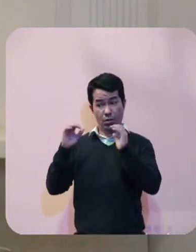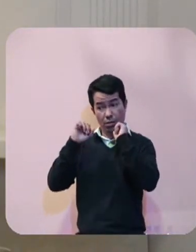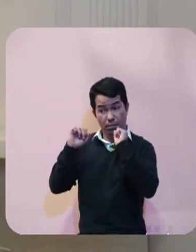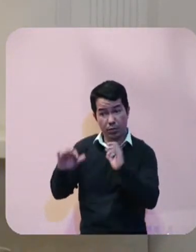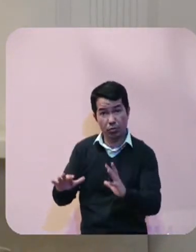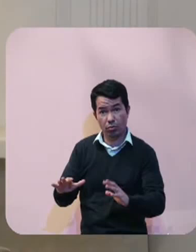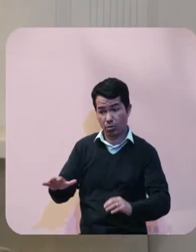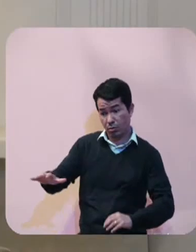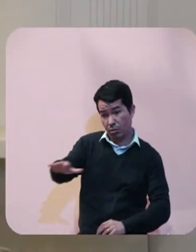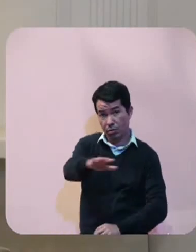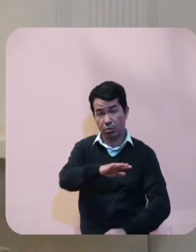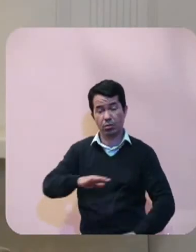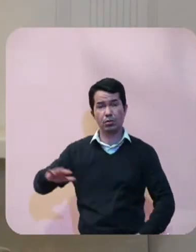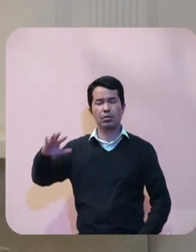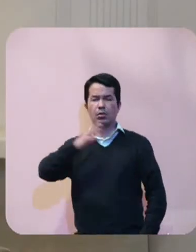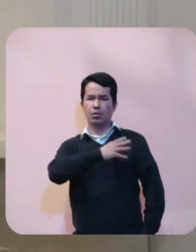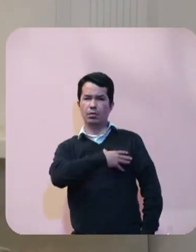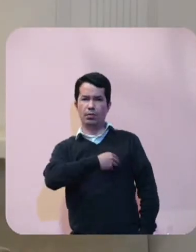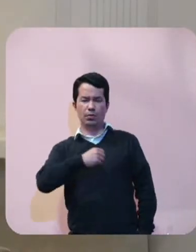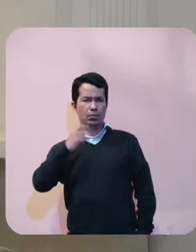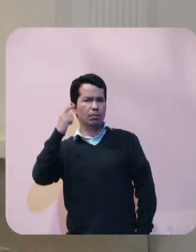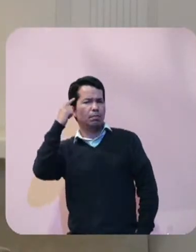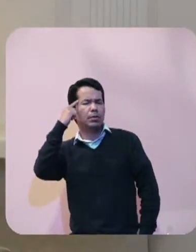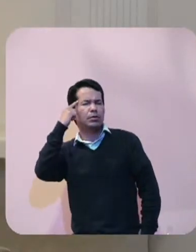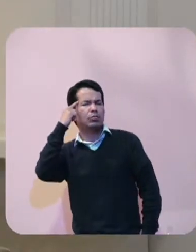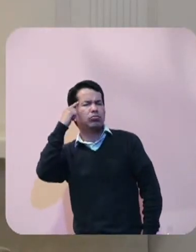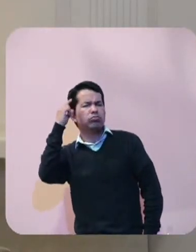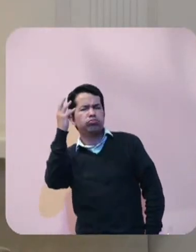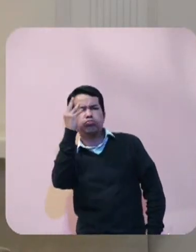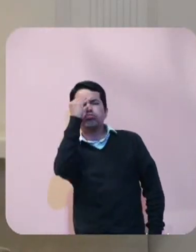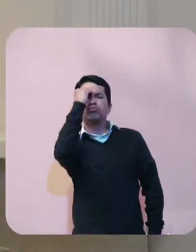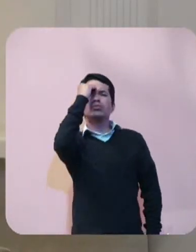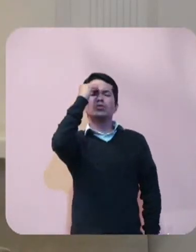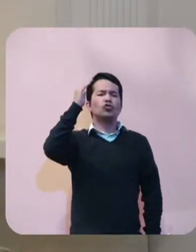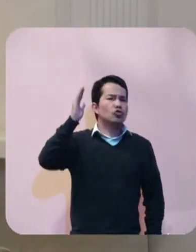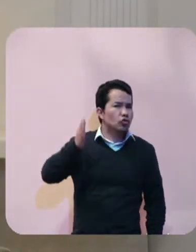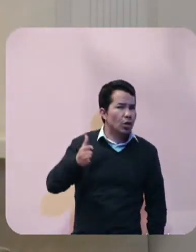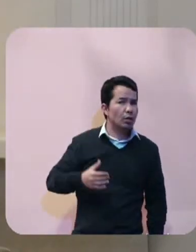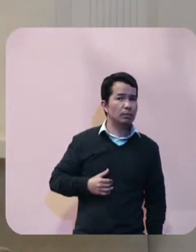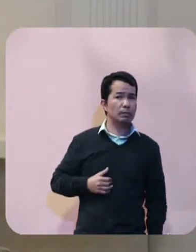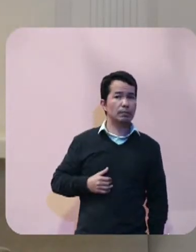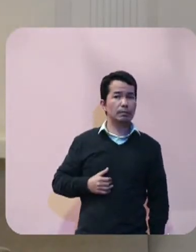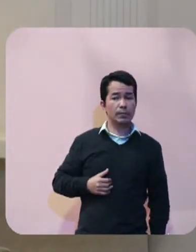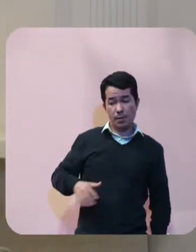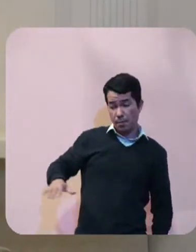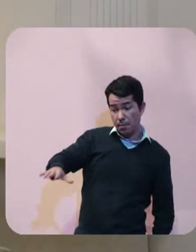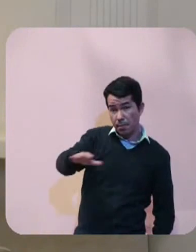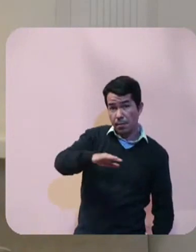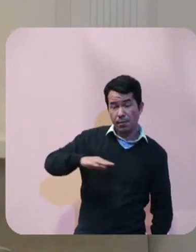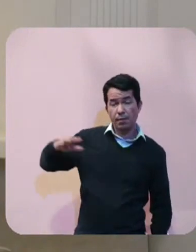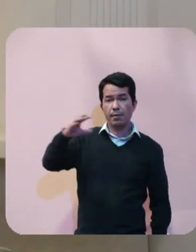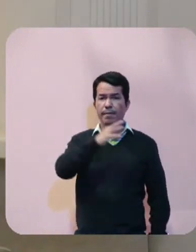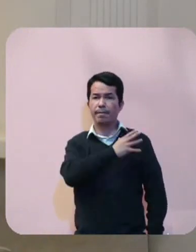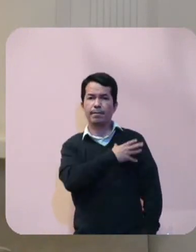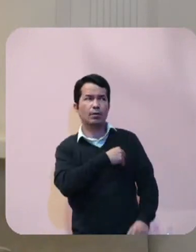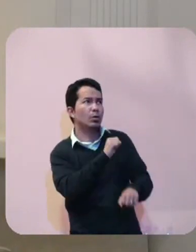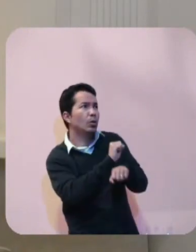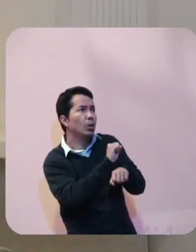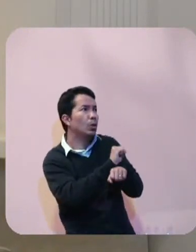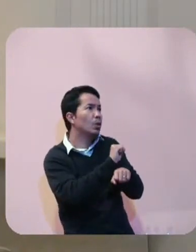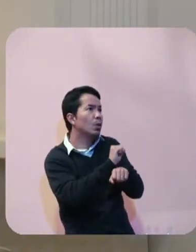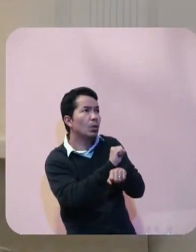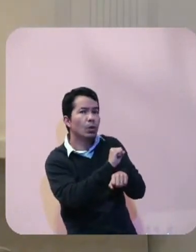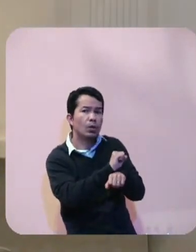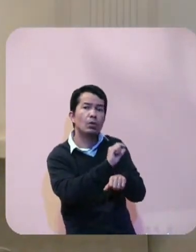Quais as orações que os seus pais e eles estão esperando como resposta de